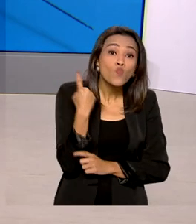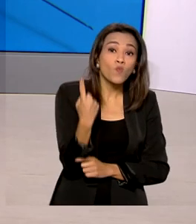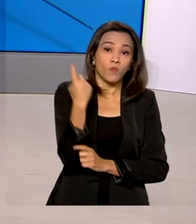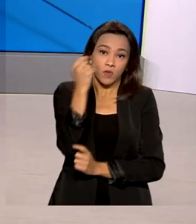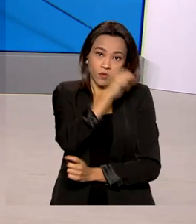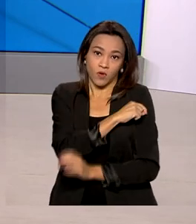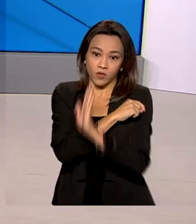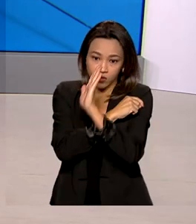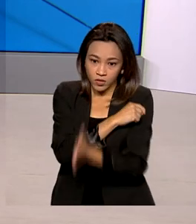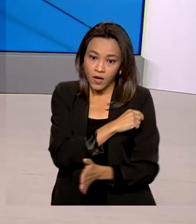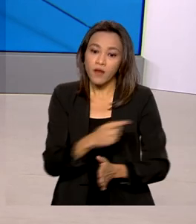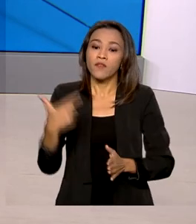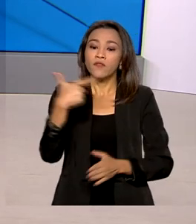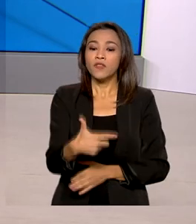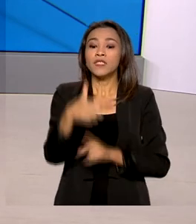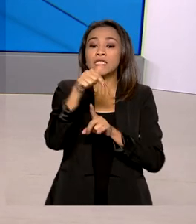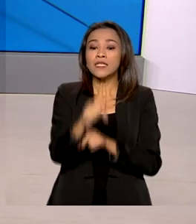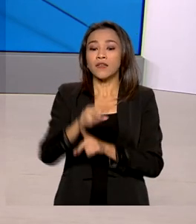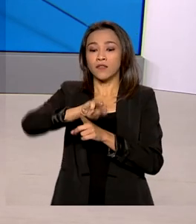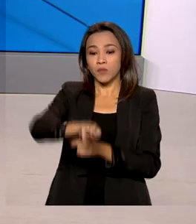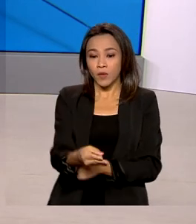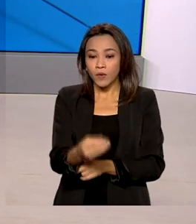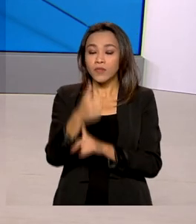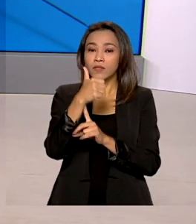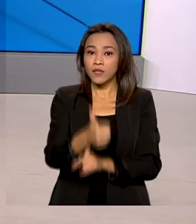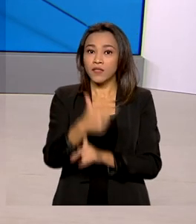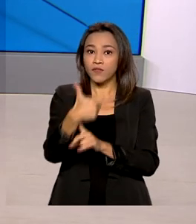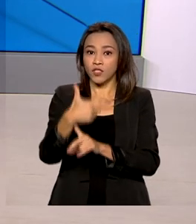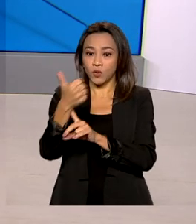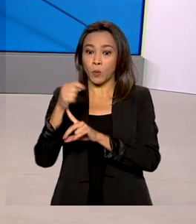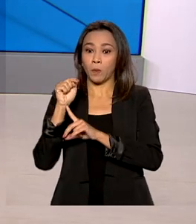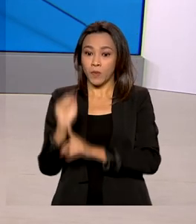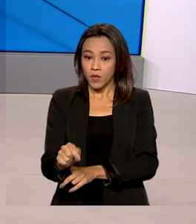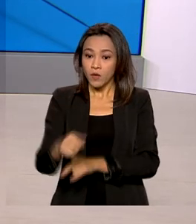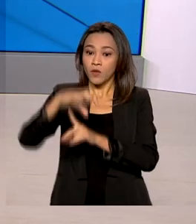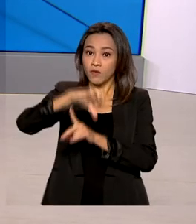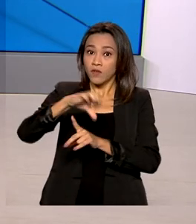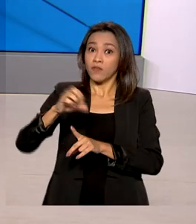já são 27.121.995.